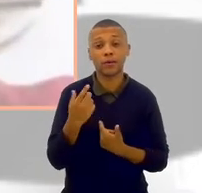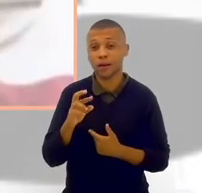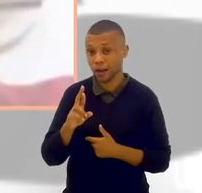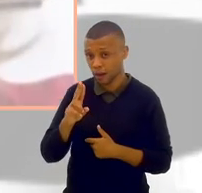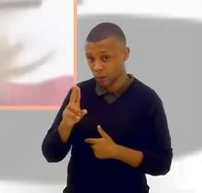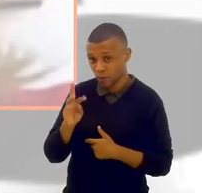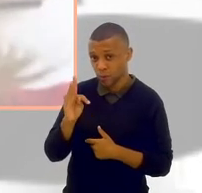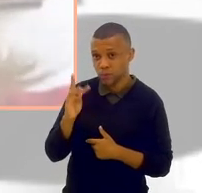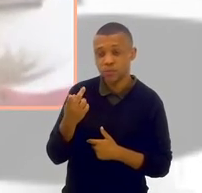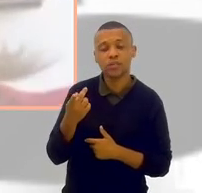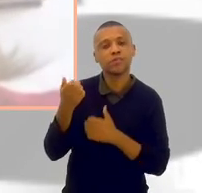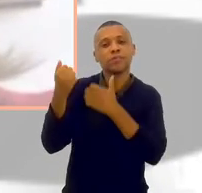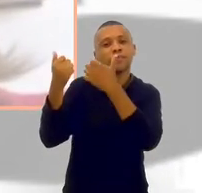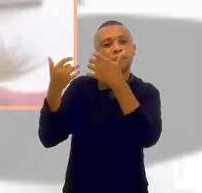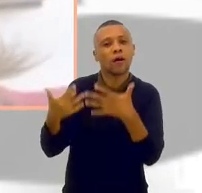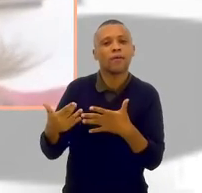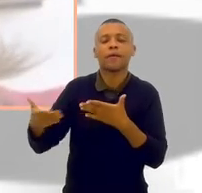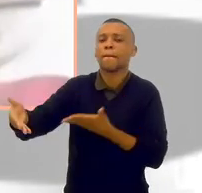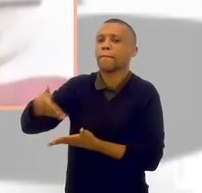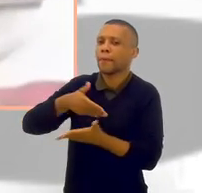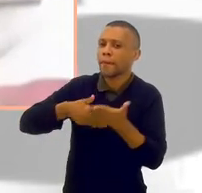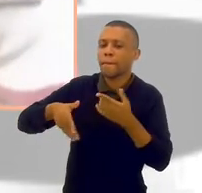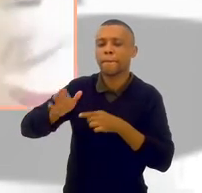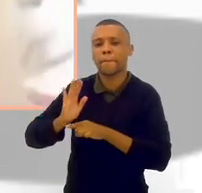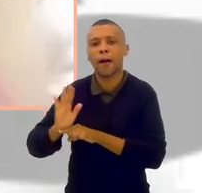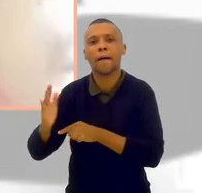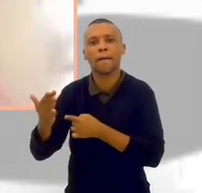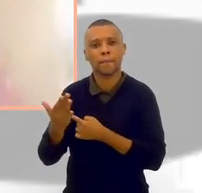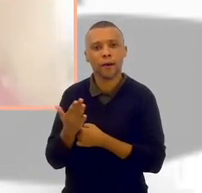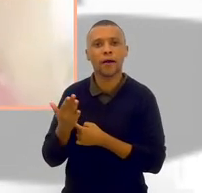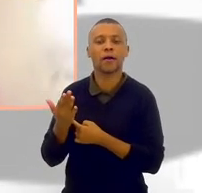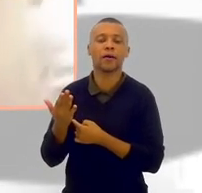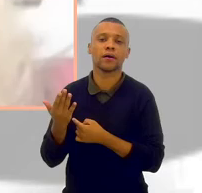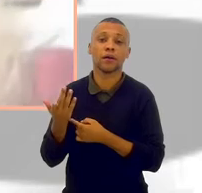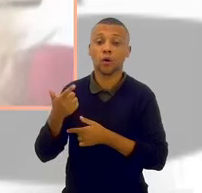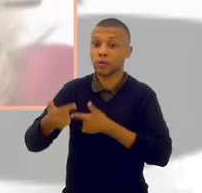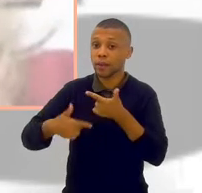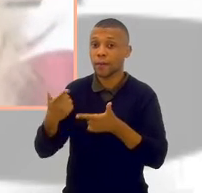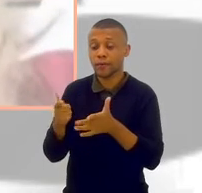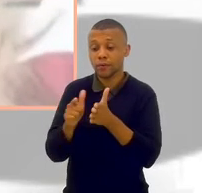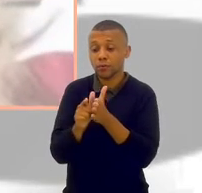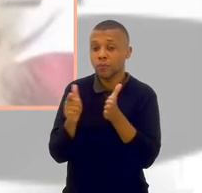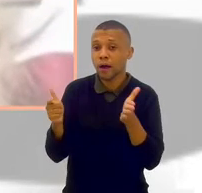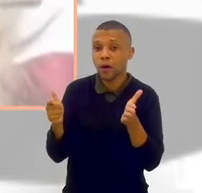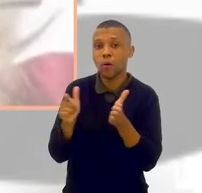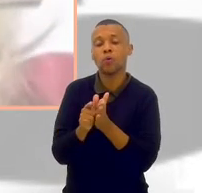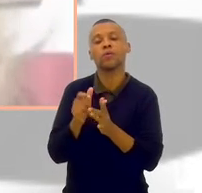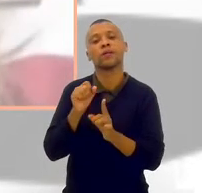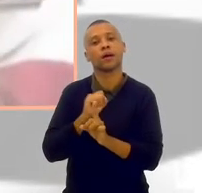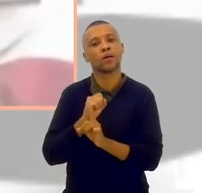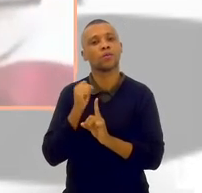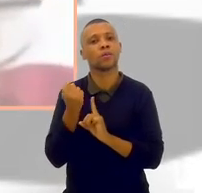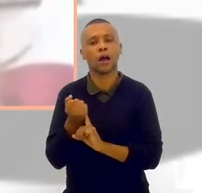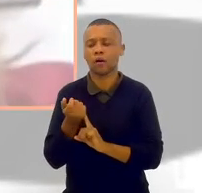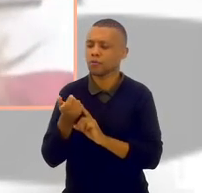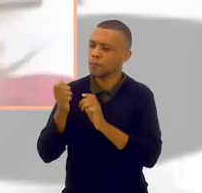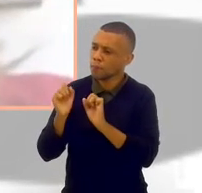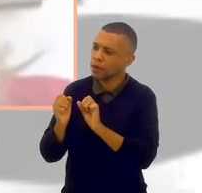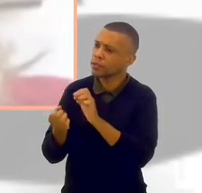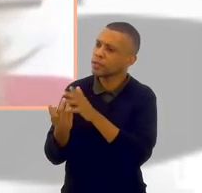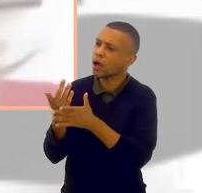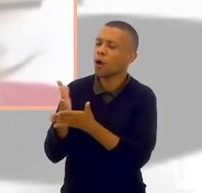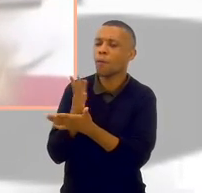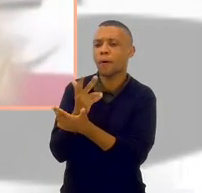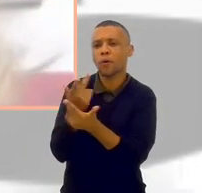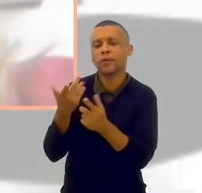Ruth me falou, Vera, você participa com a gente, faz um trabalho, eu estava fazendo coluna social, faz alguma coisa de